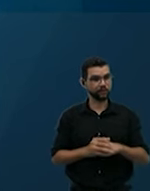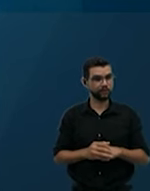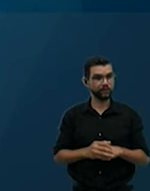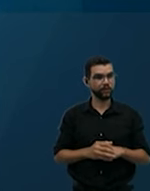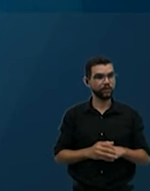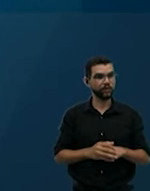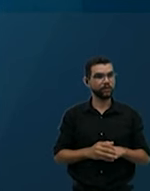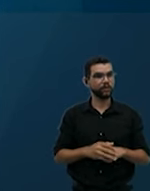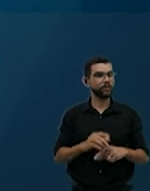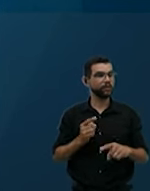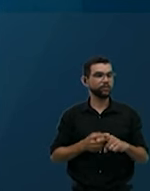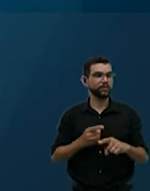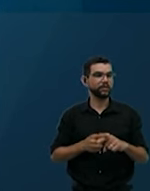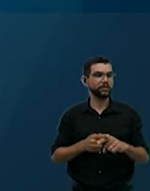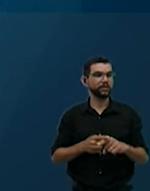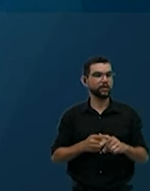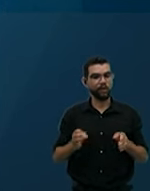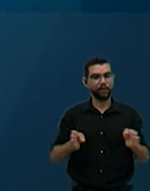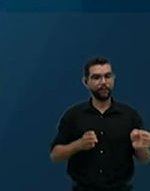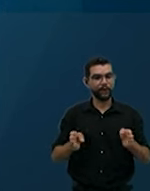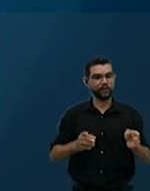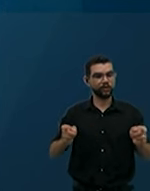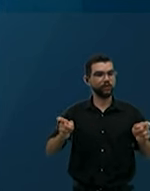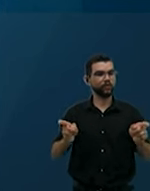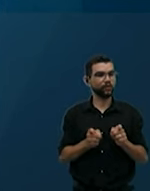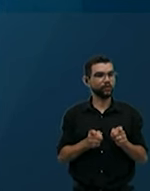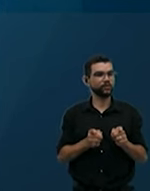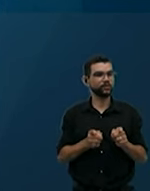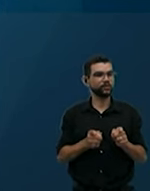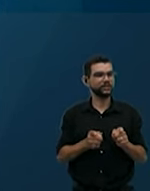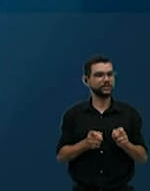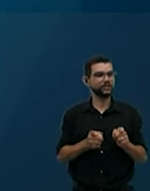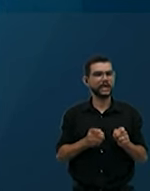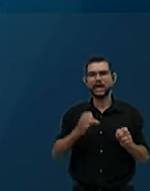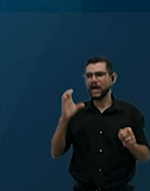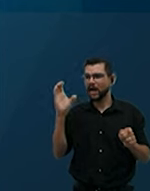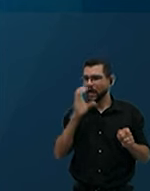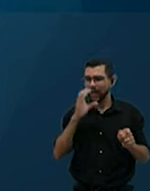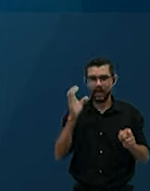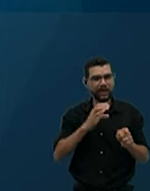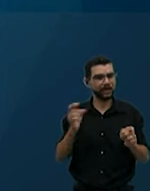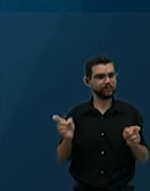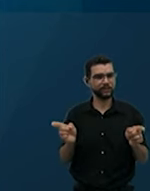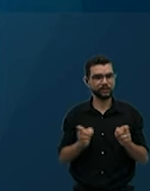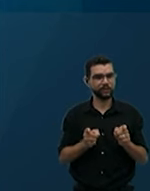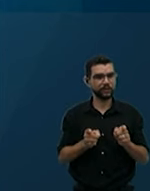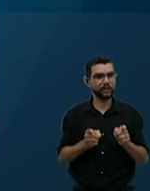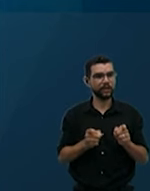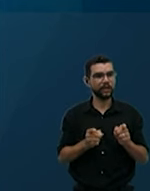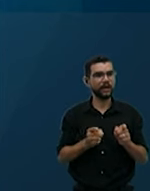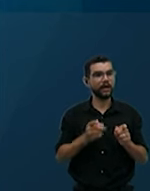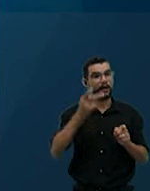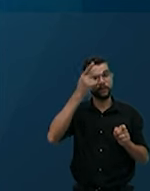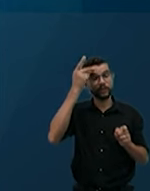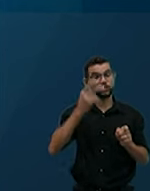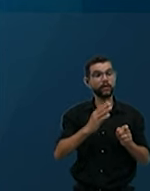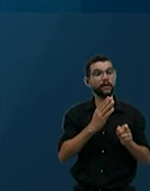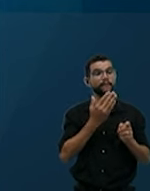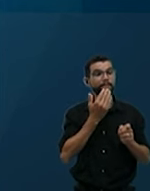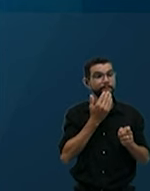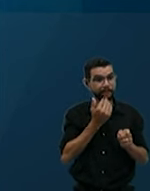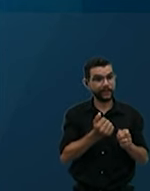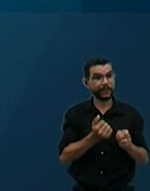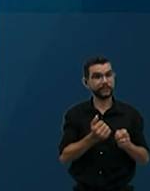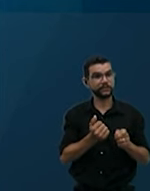tempo para nada. São segundos, minutos, entre o pedido e o indeferimento. Qual